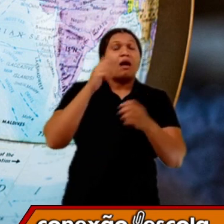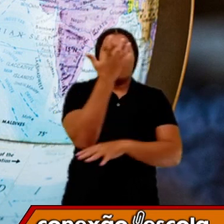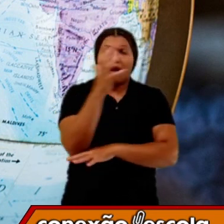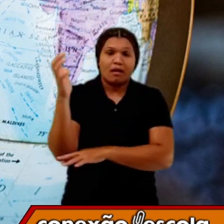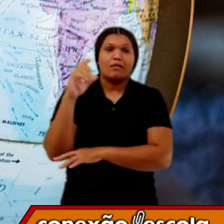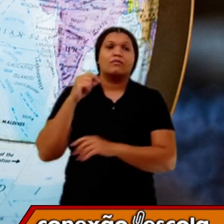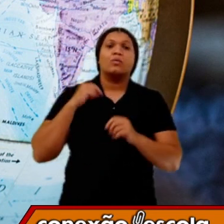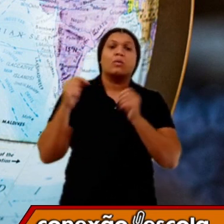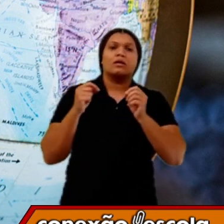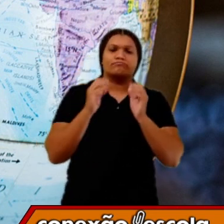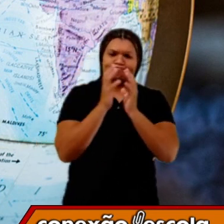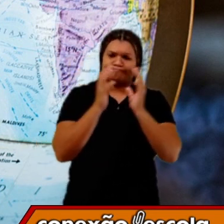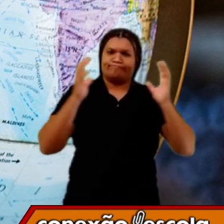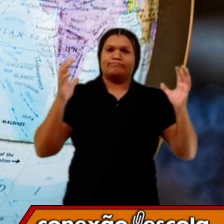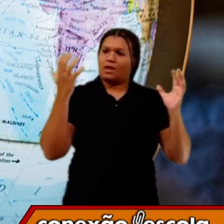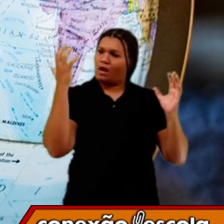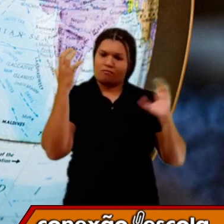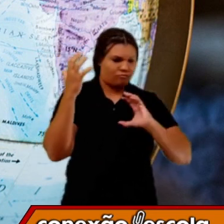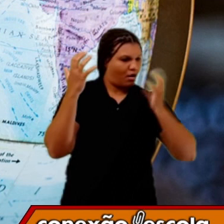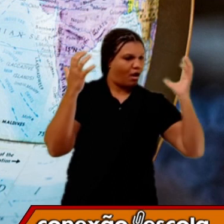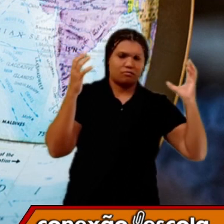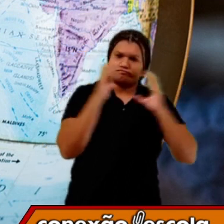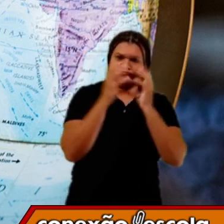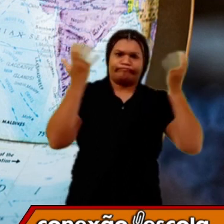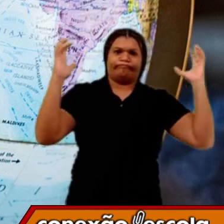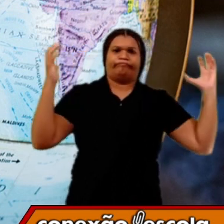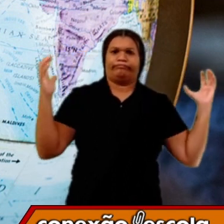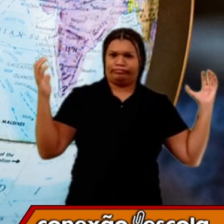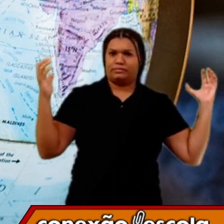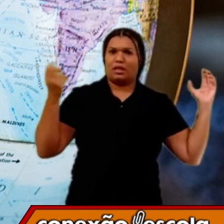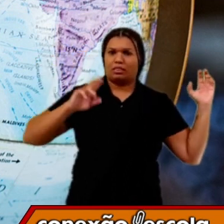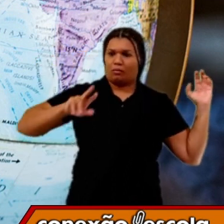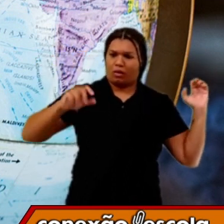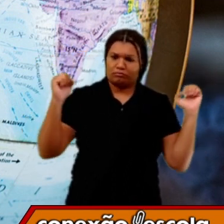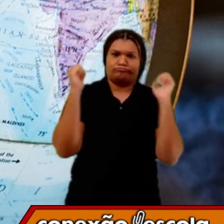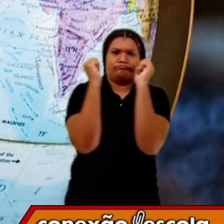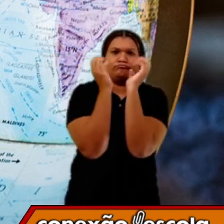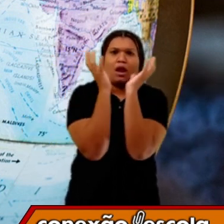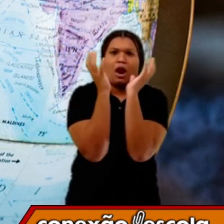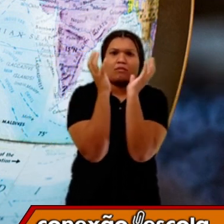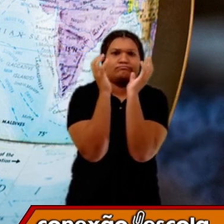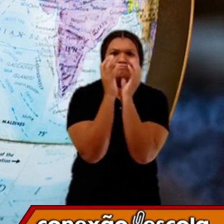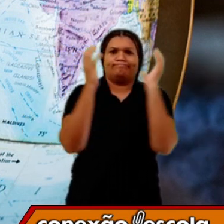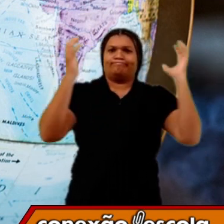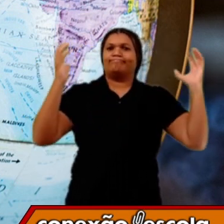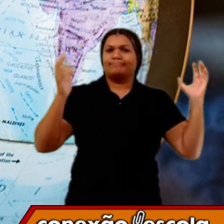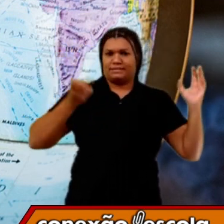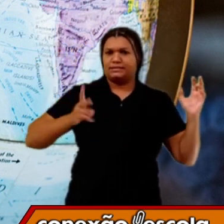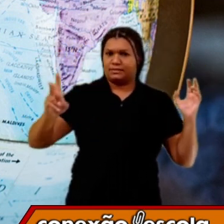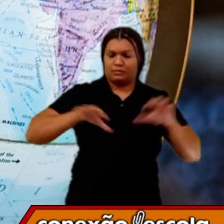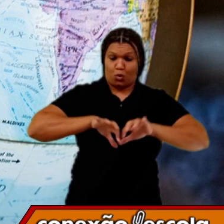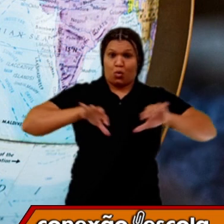estão afastadas, que nós temos aí uma distância bacana entre uma árvore e outra. É importante também